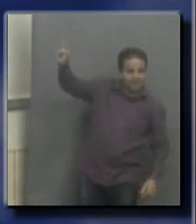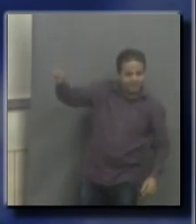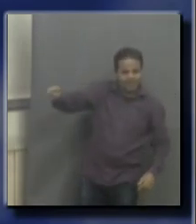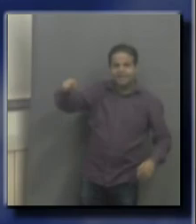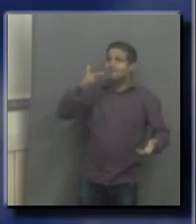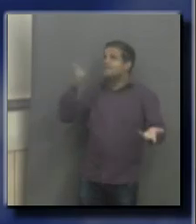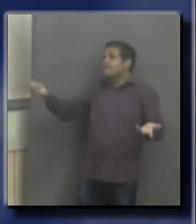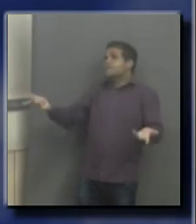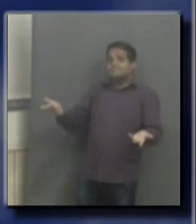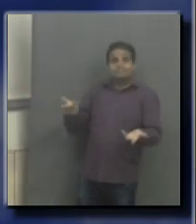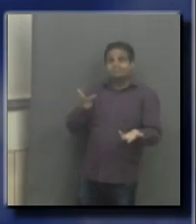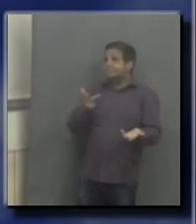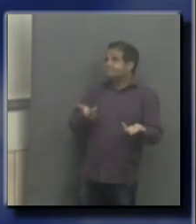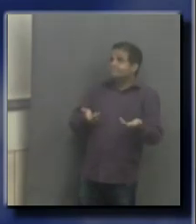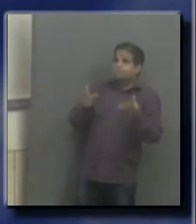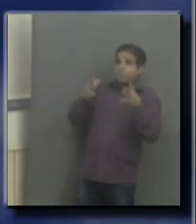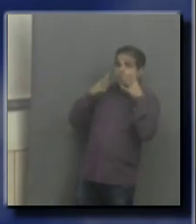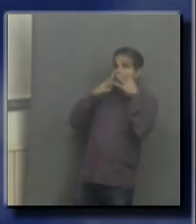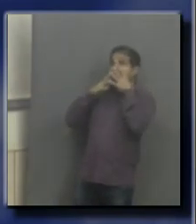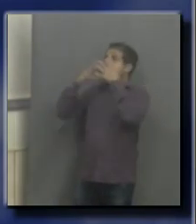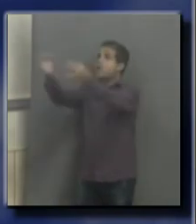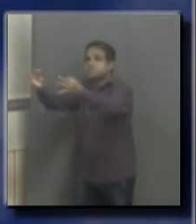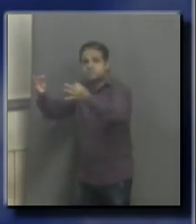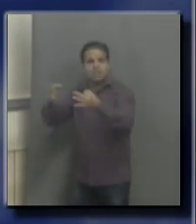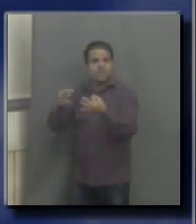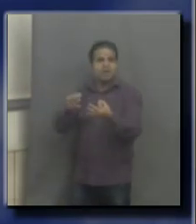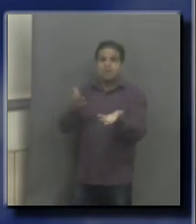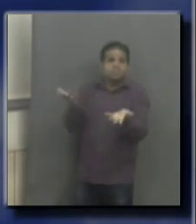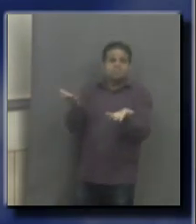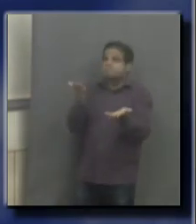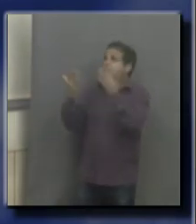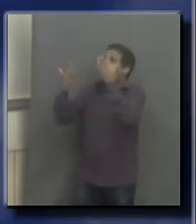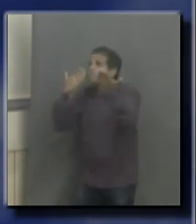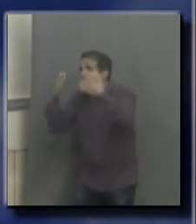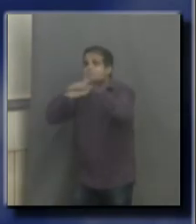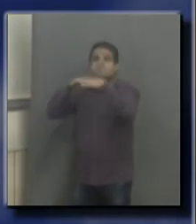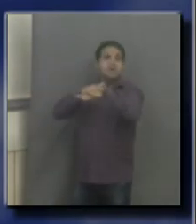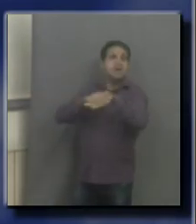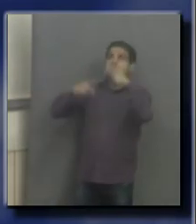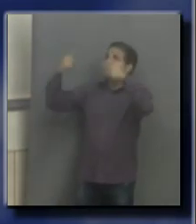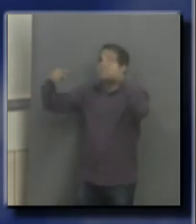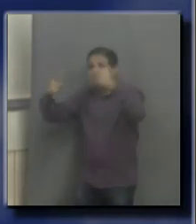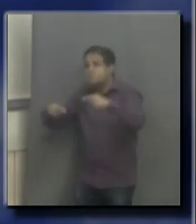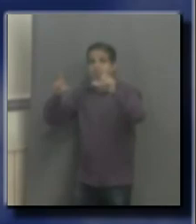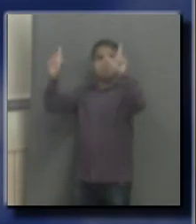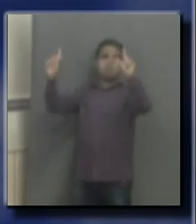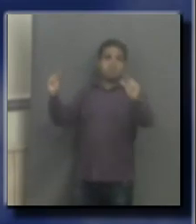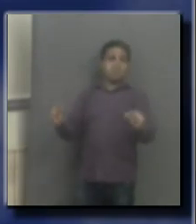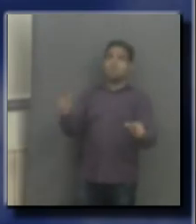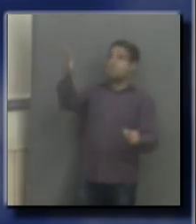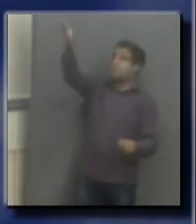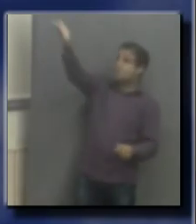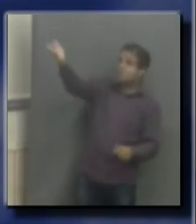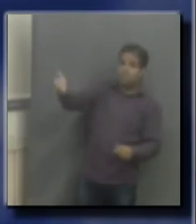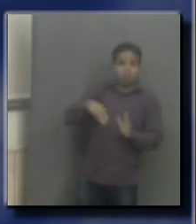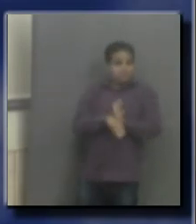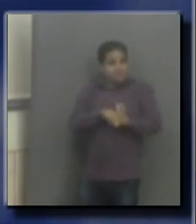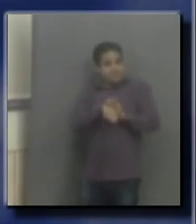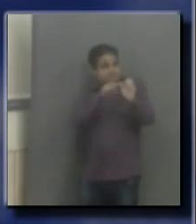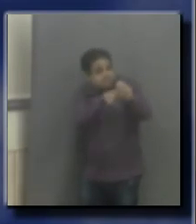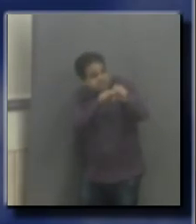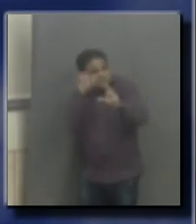se debruçado pouco sobre eles, né? A gente tem discutido muito pouco os nossos métodos de